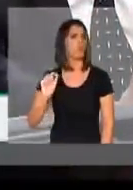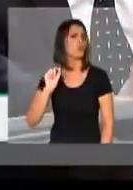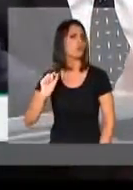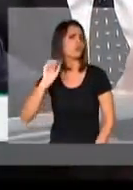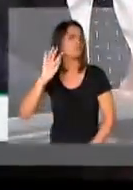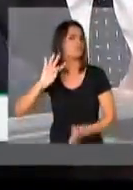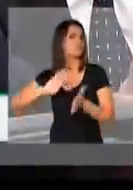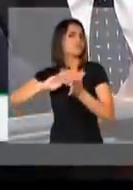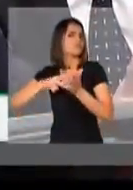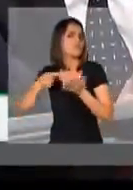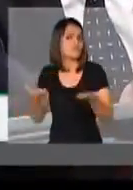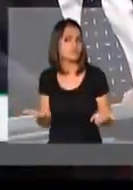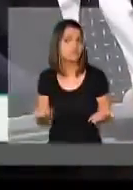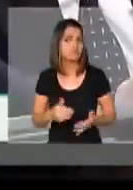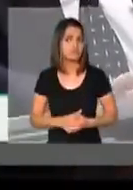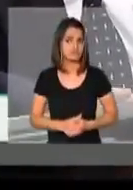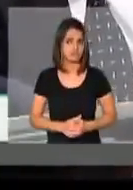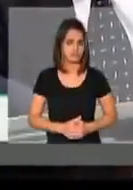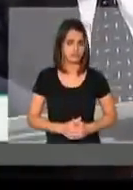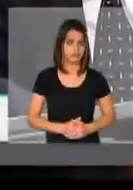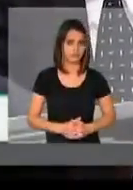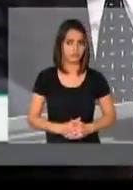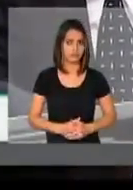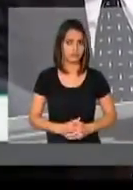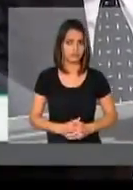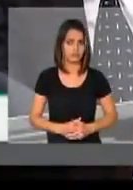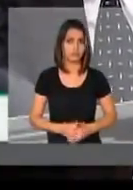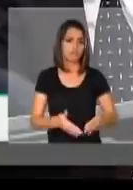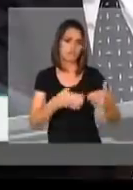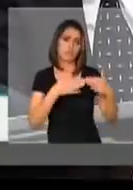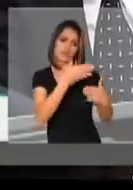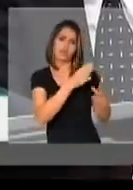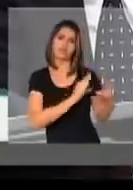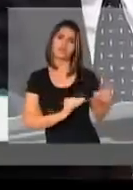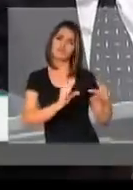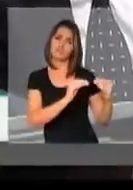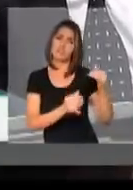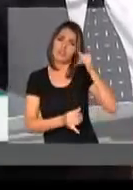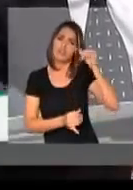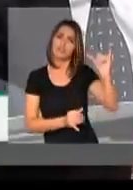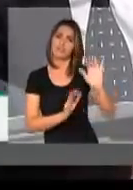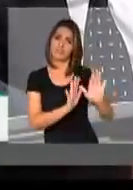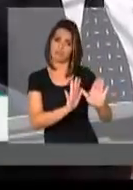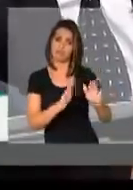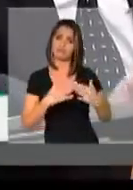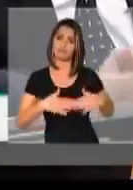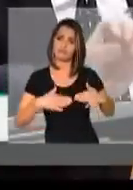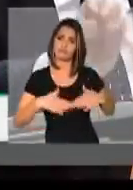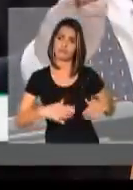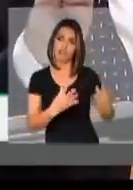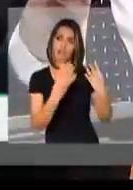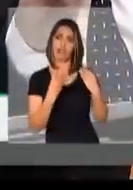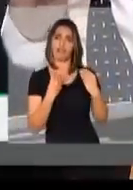debate, peço aos companheiros aqui do lado um pouco mais de cuidado na fala,